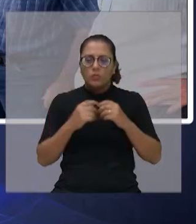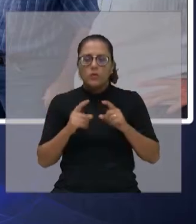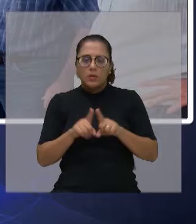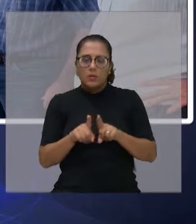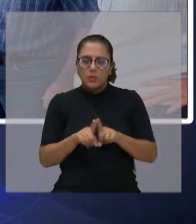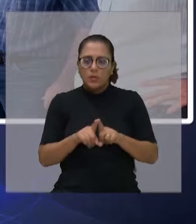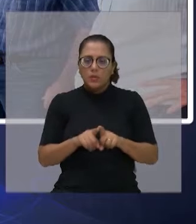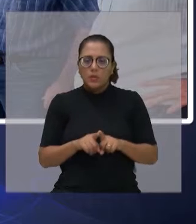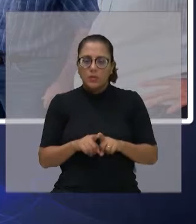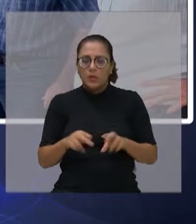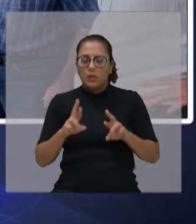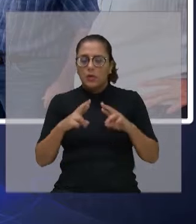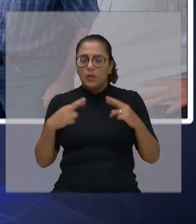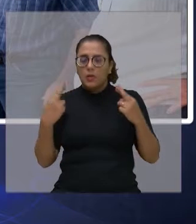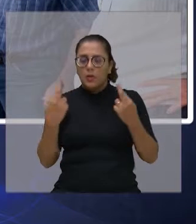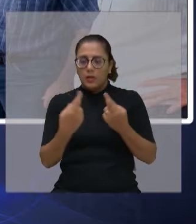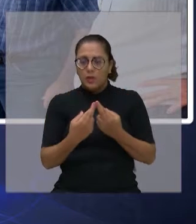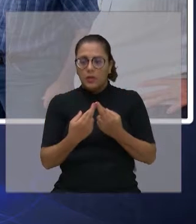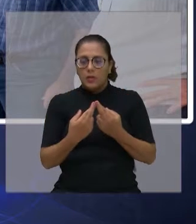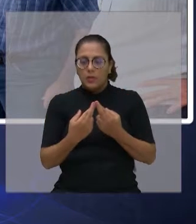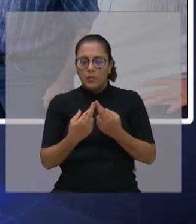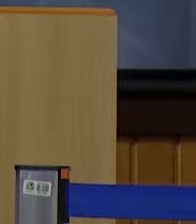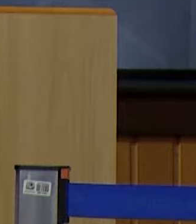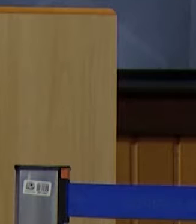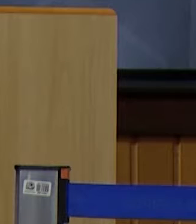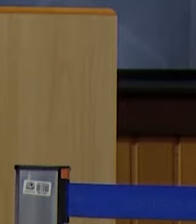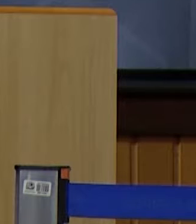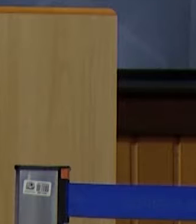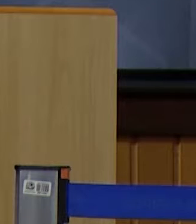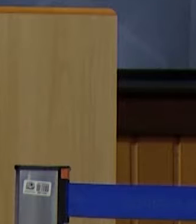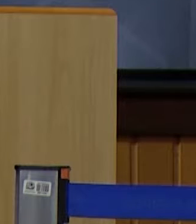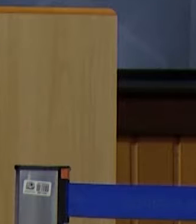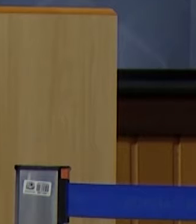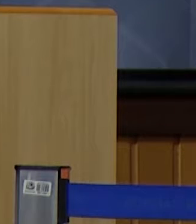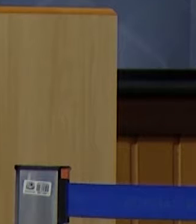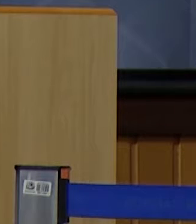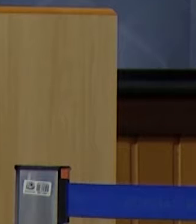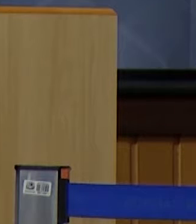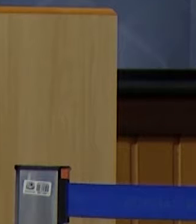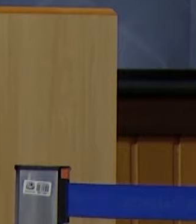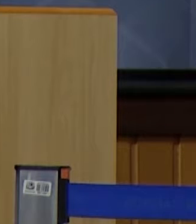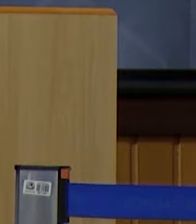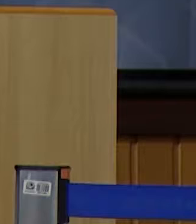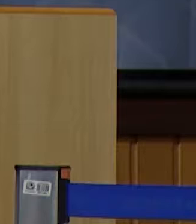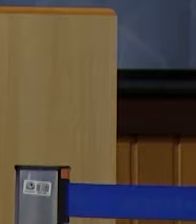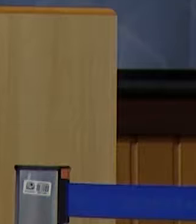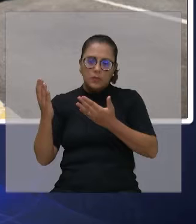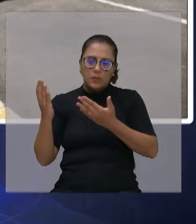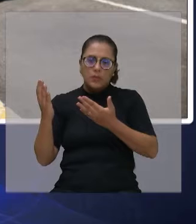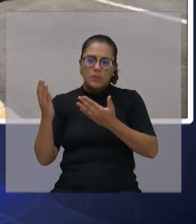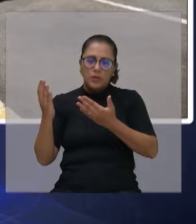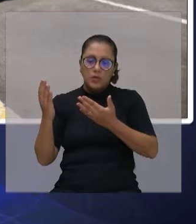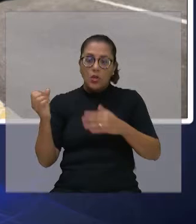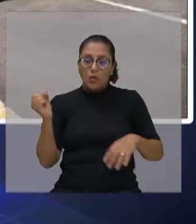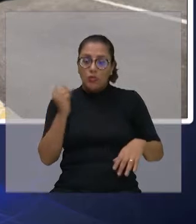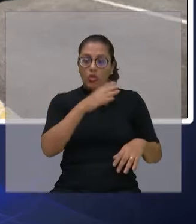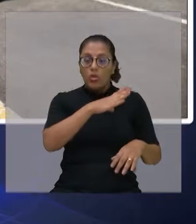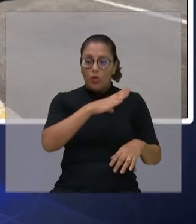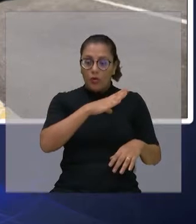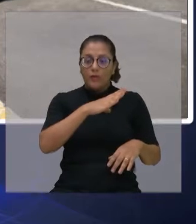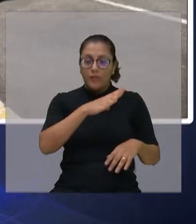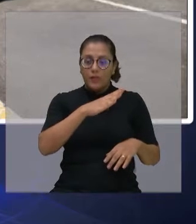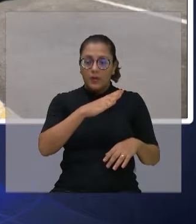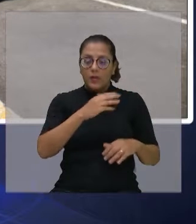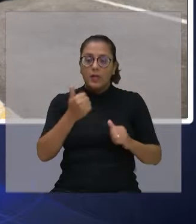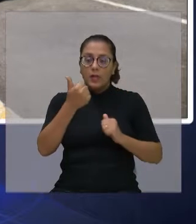As ações de fiscalização e trabalhos com a comunidade foram os assuntos abordados pela vereadora Dulce Rita, que citou atividades